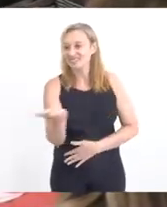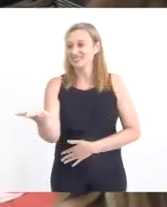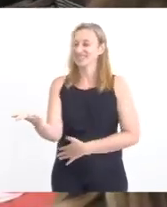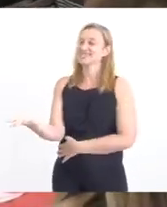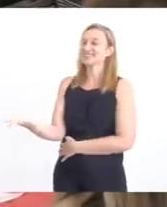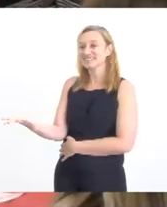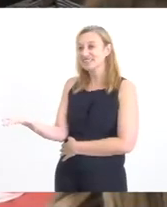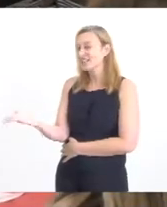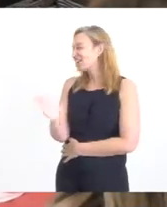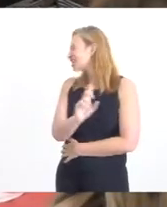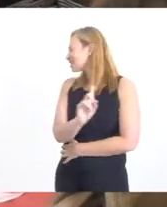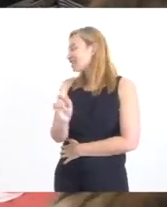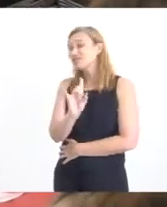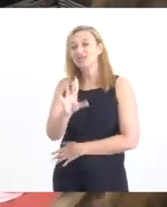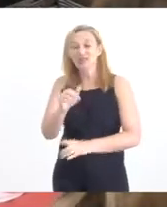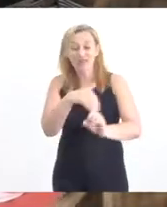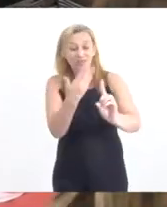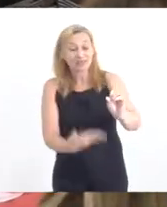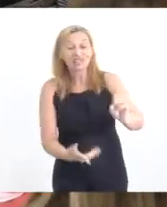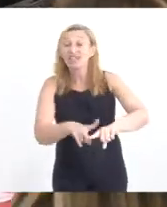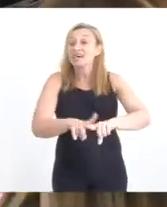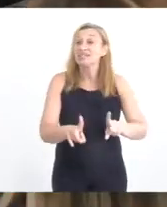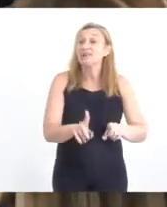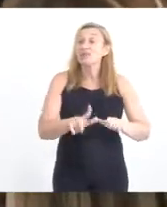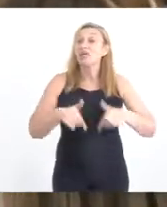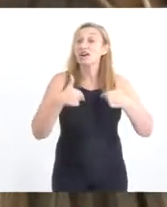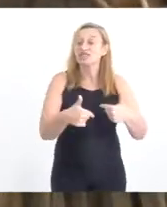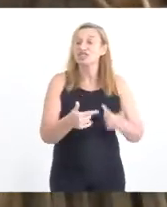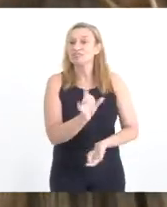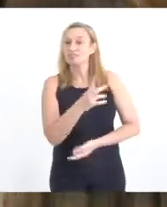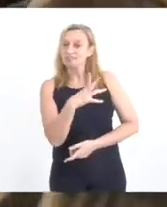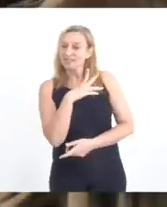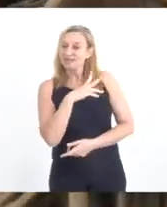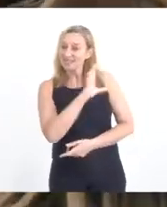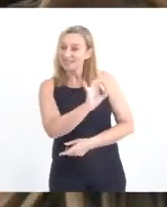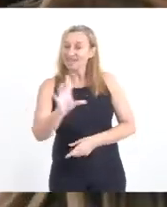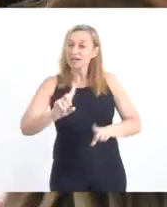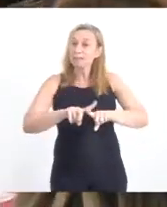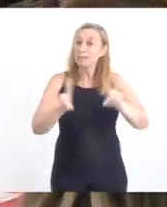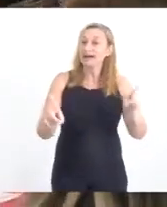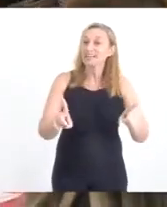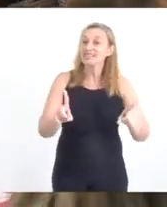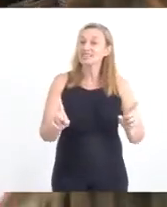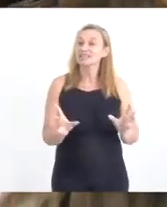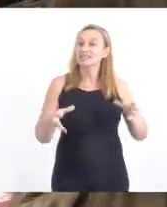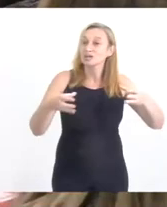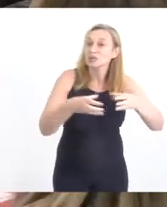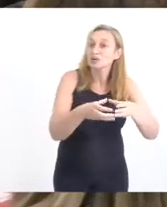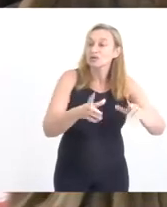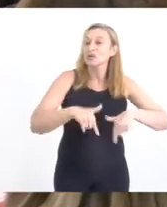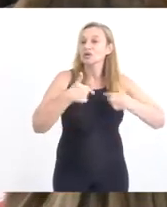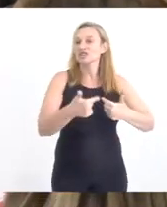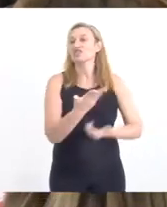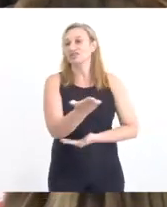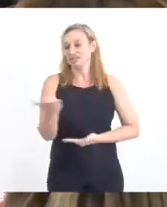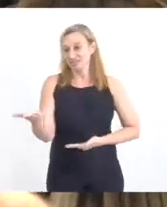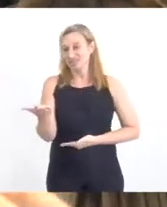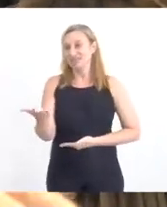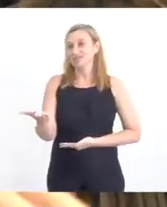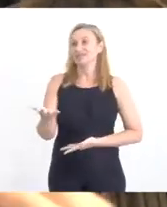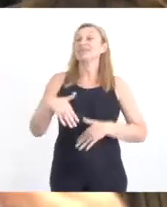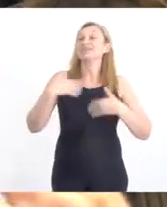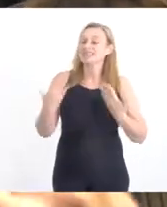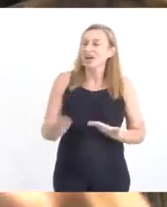vocês que não só foram homenageados pela ação individual é pela ação coletiva que vocês fazem